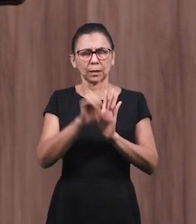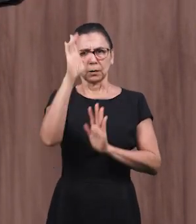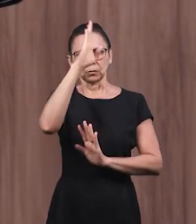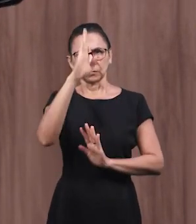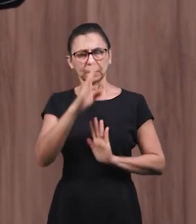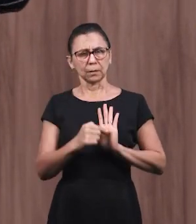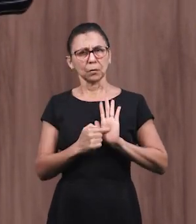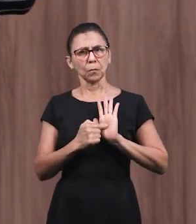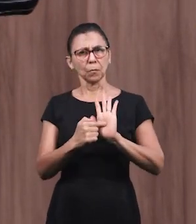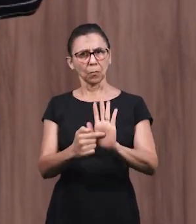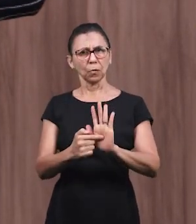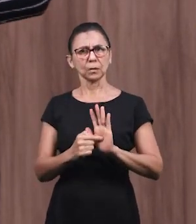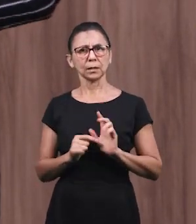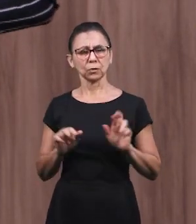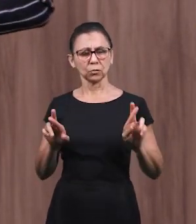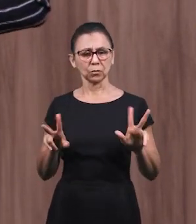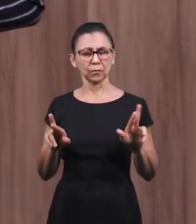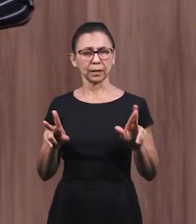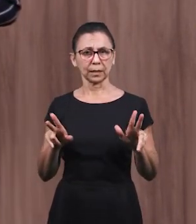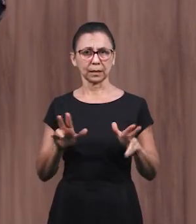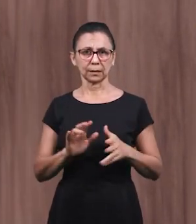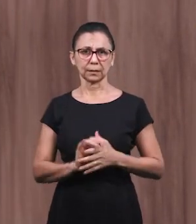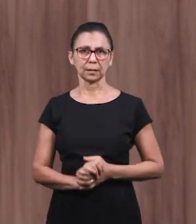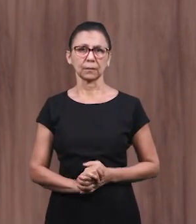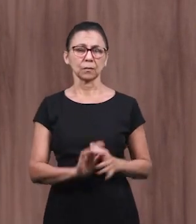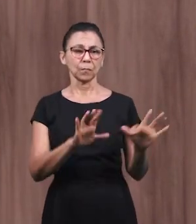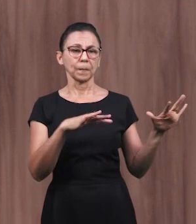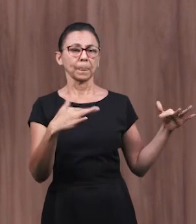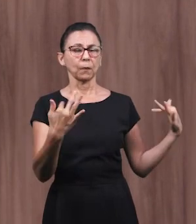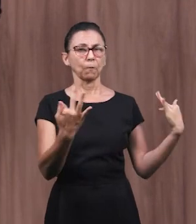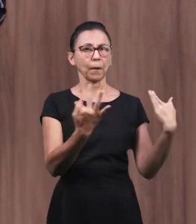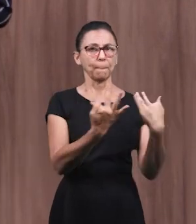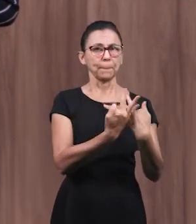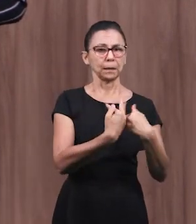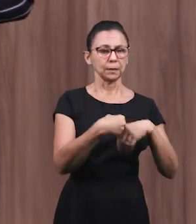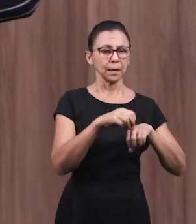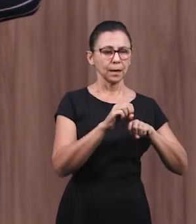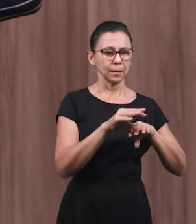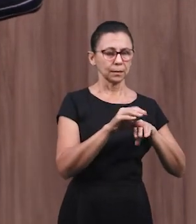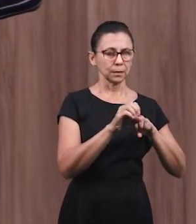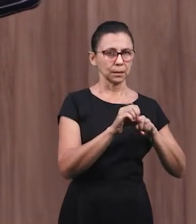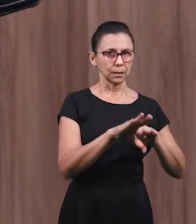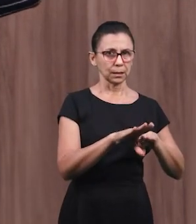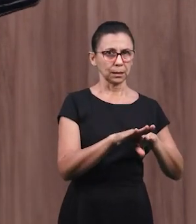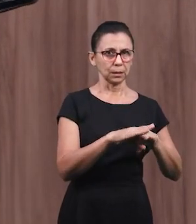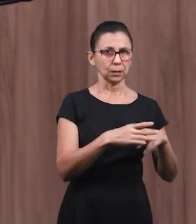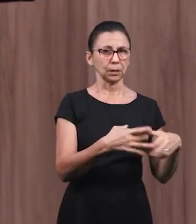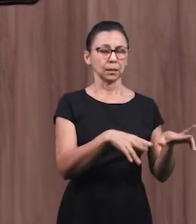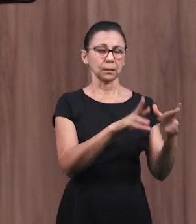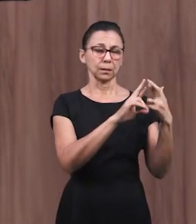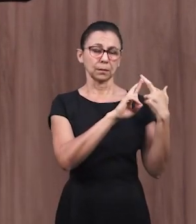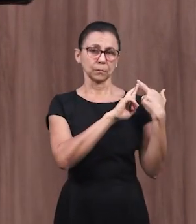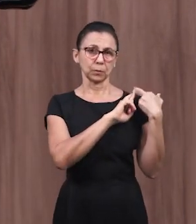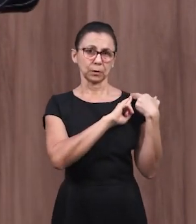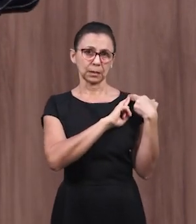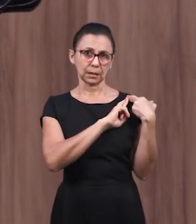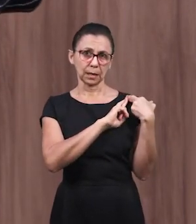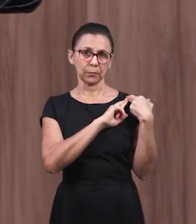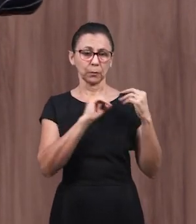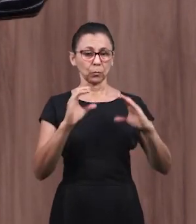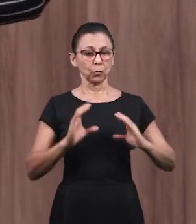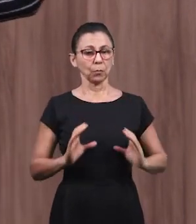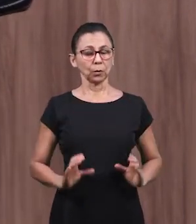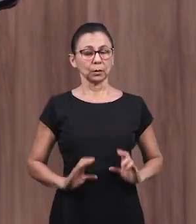essa distinção e indica educação como um processo amplo, responsável pela